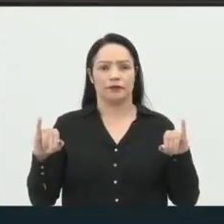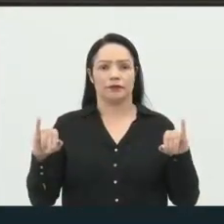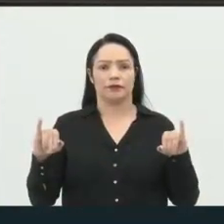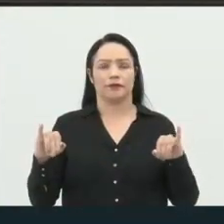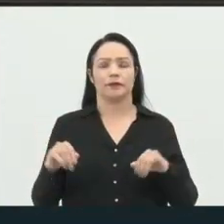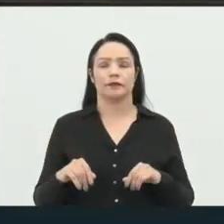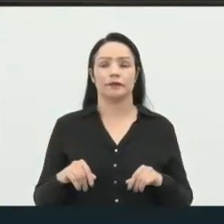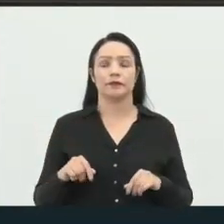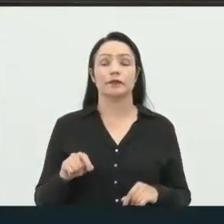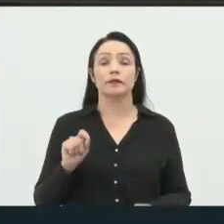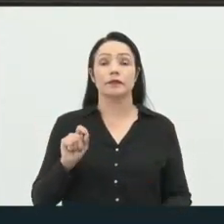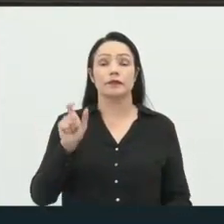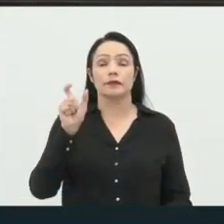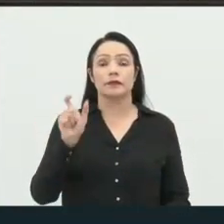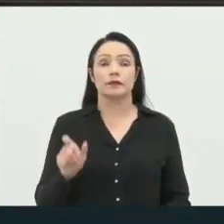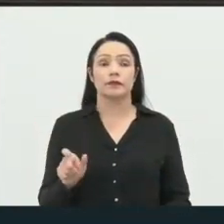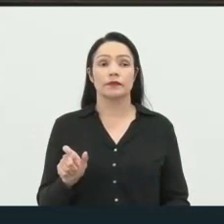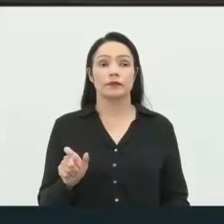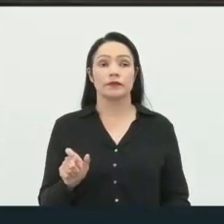a quem